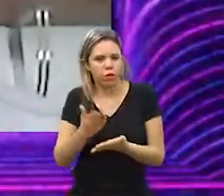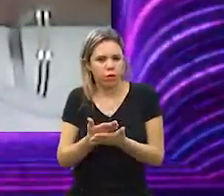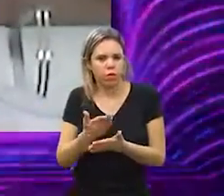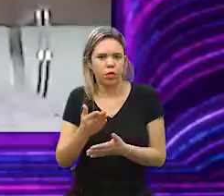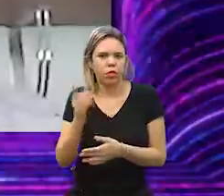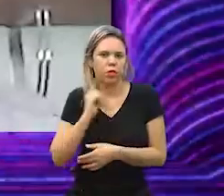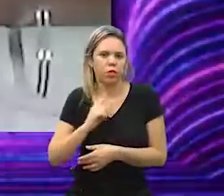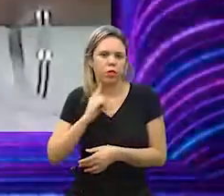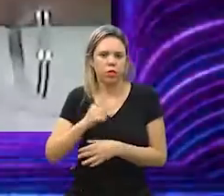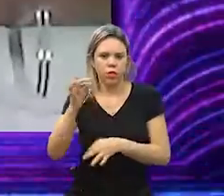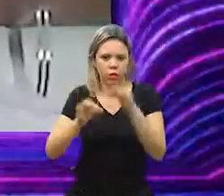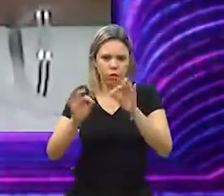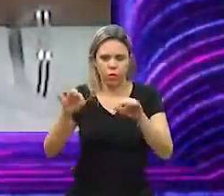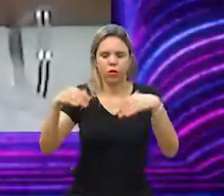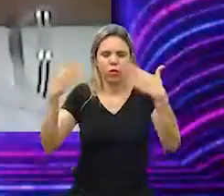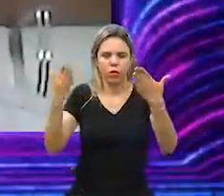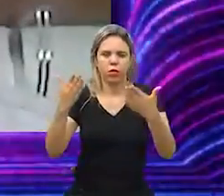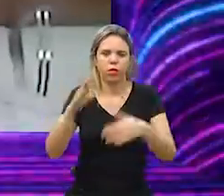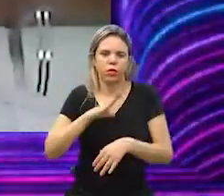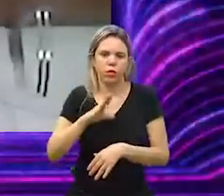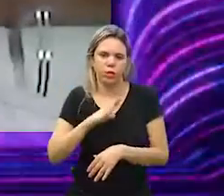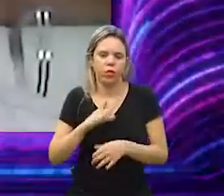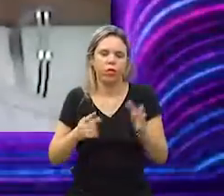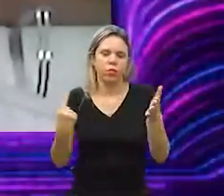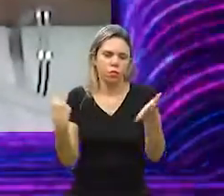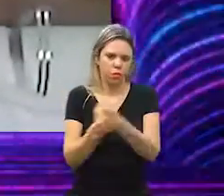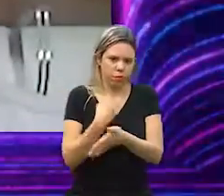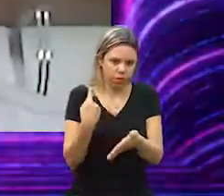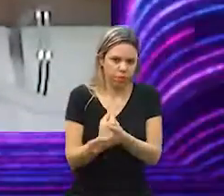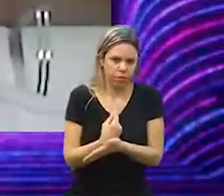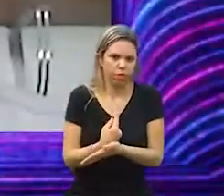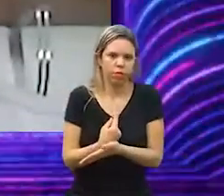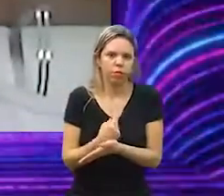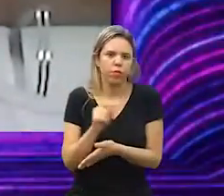de Fora, e a pergunta, ela me fez a mesma pergunta, né?